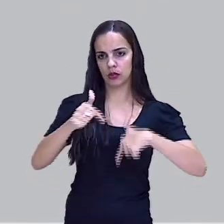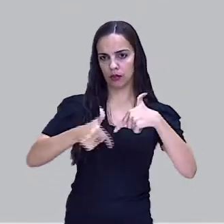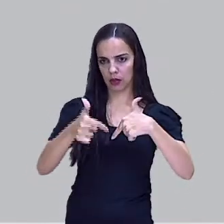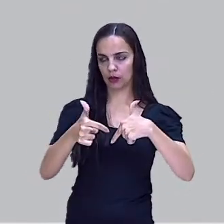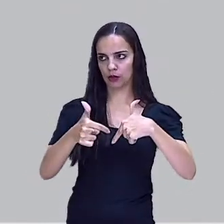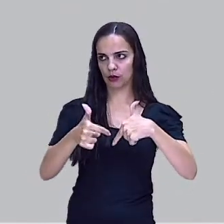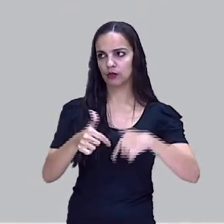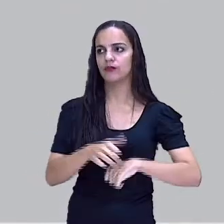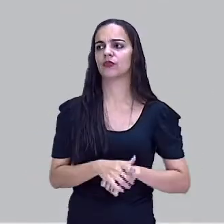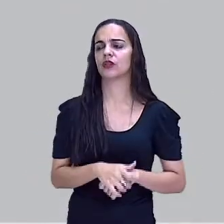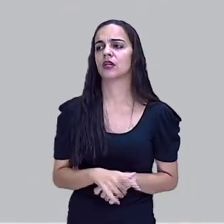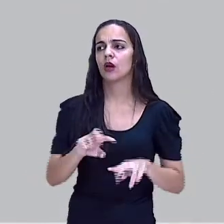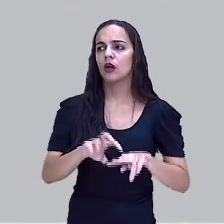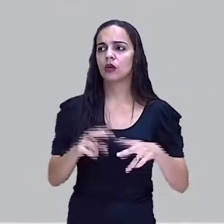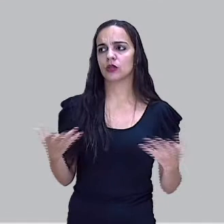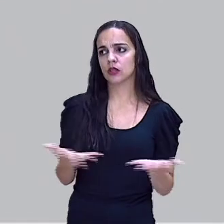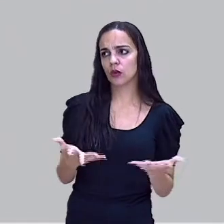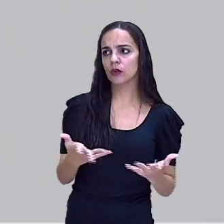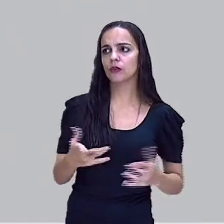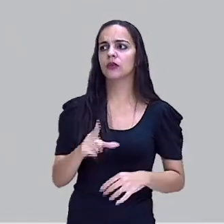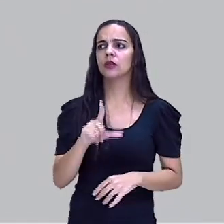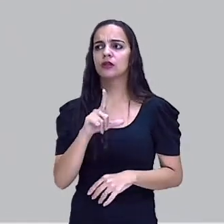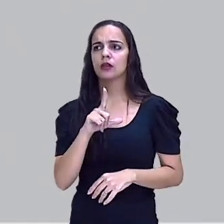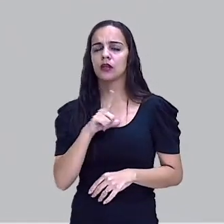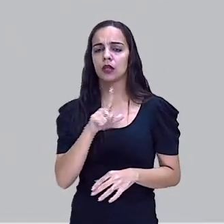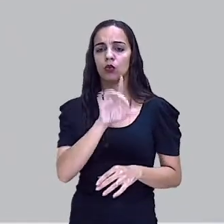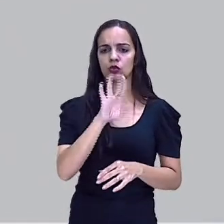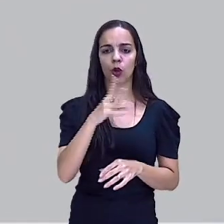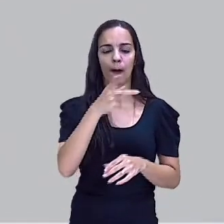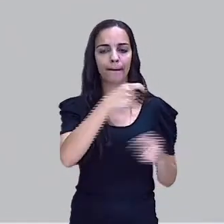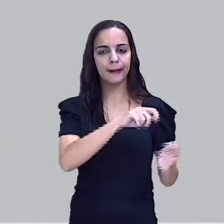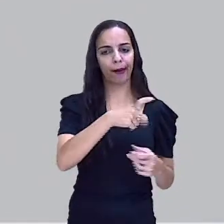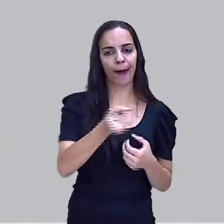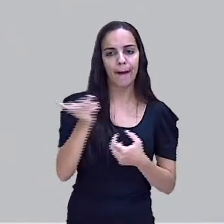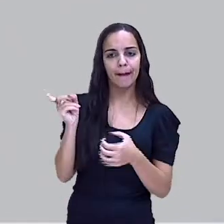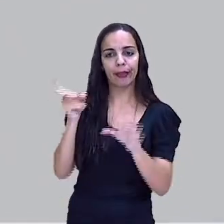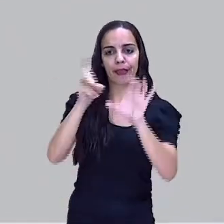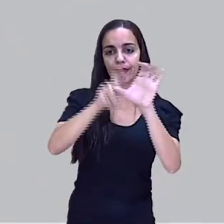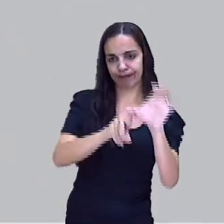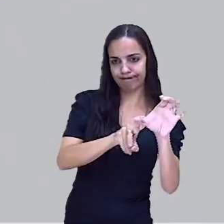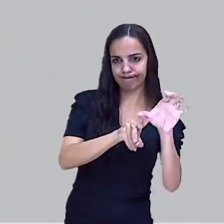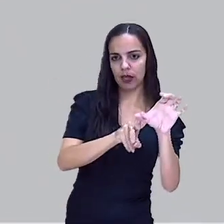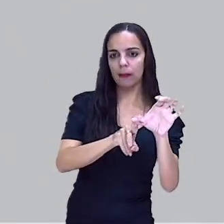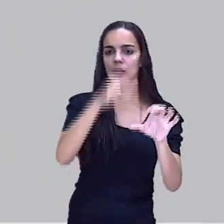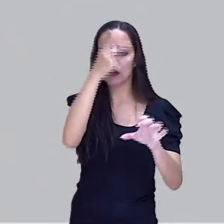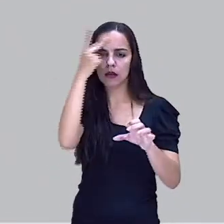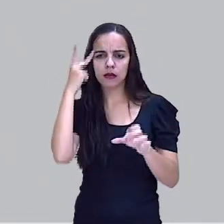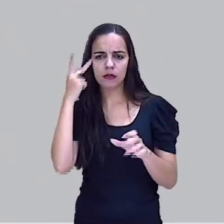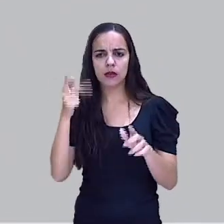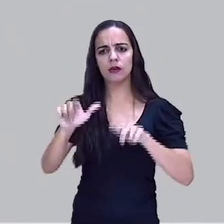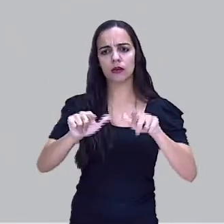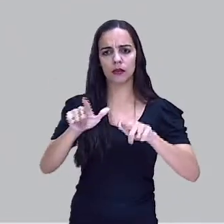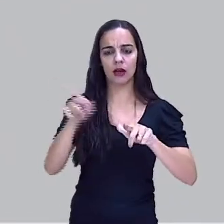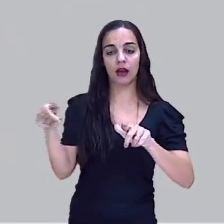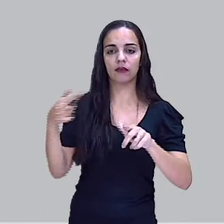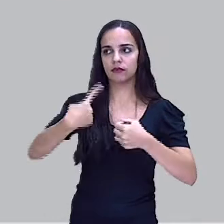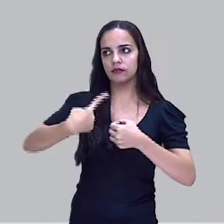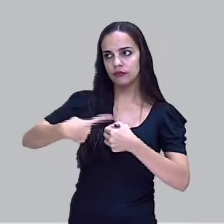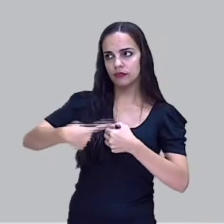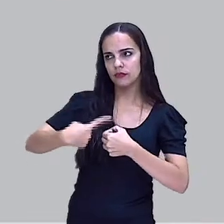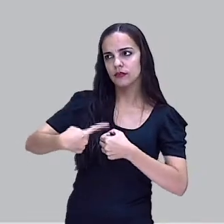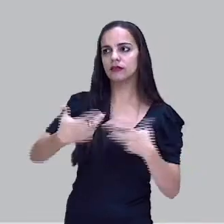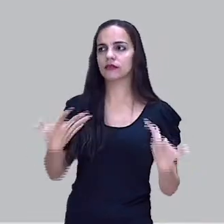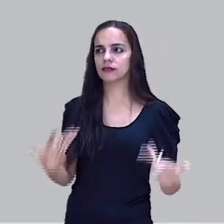anos anteriores pelos trabalhadores urbanos. E os trabalhadores rurais só